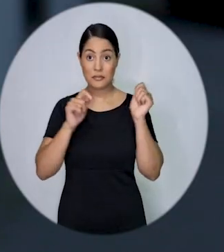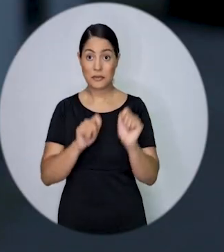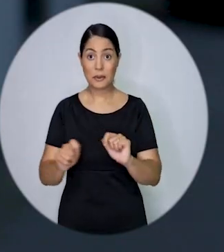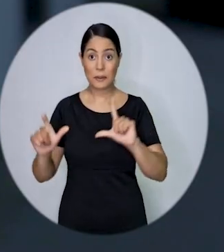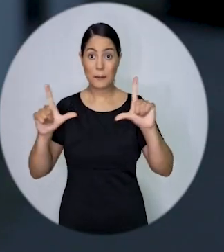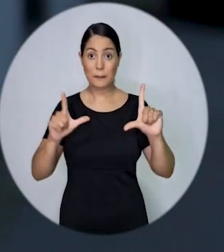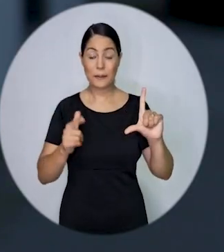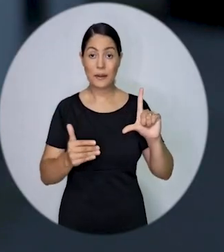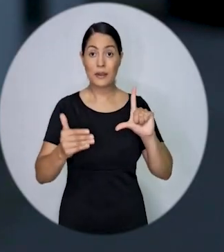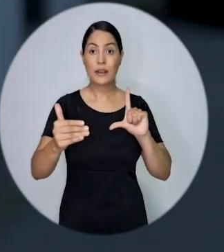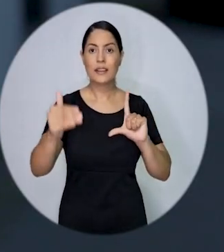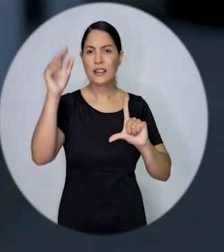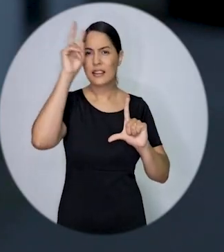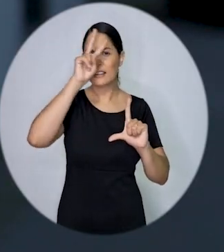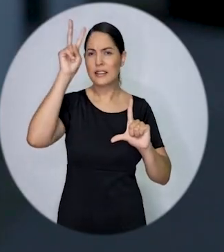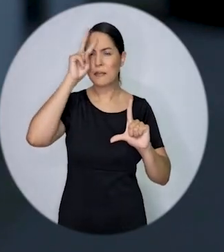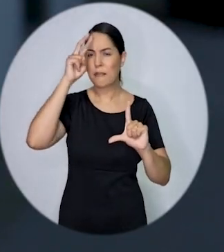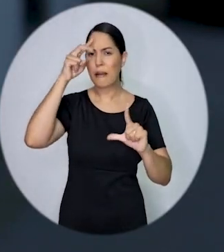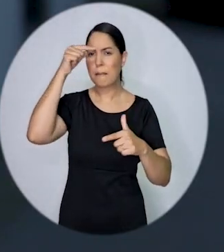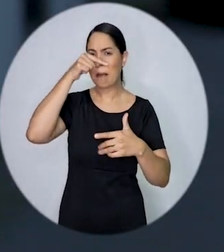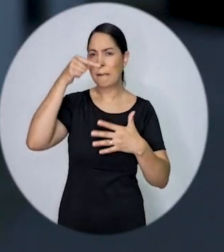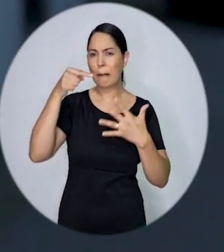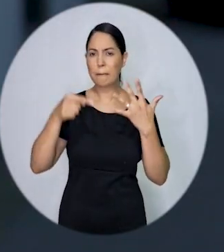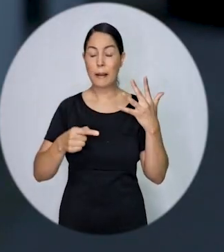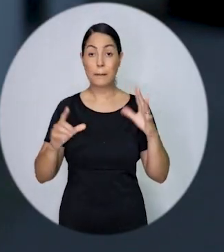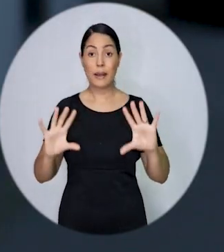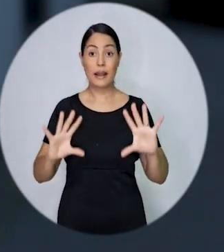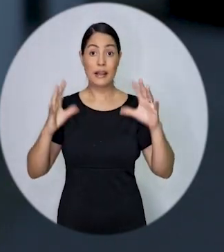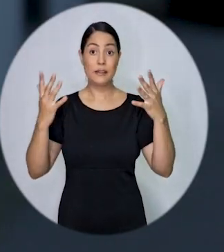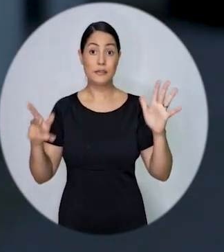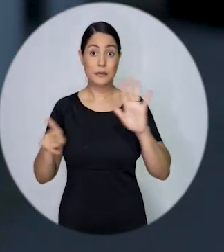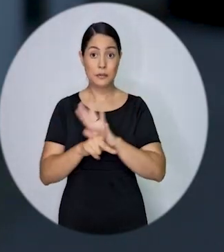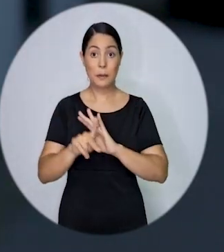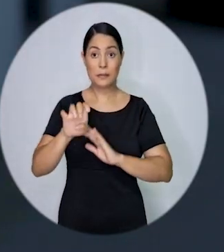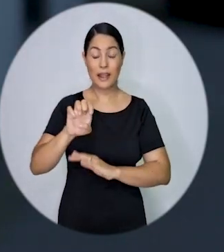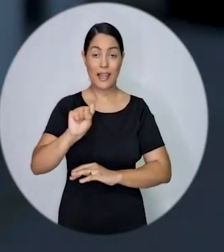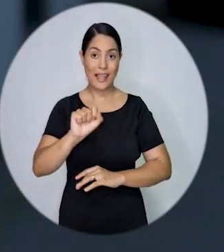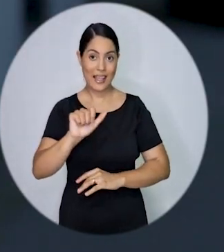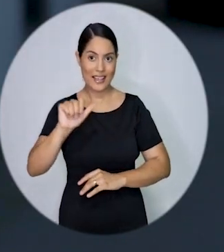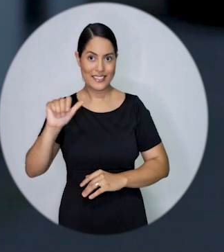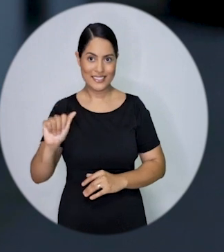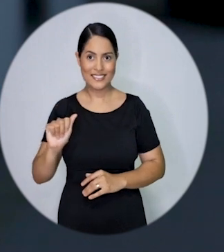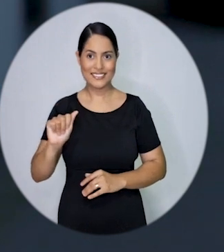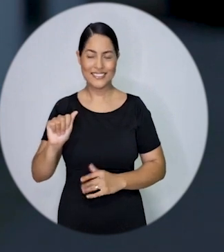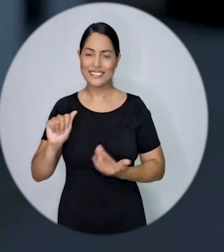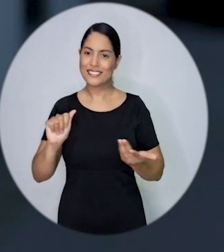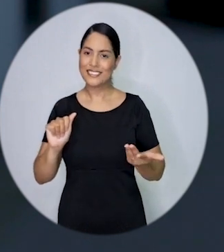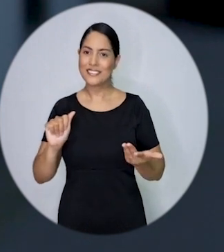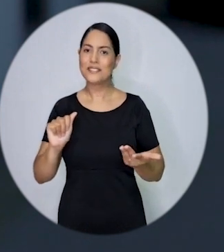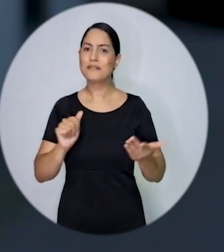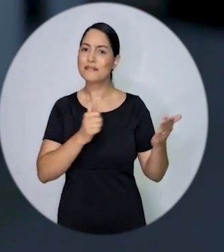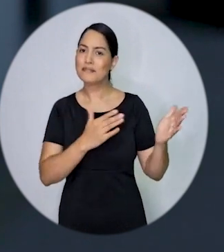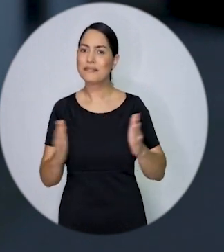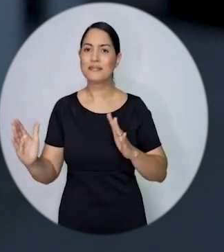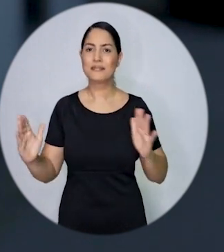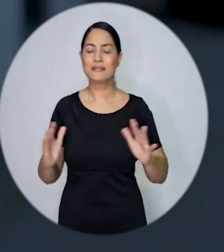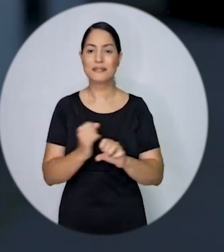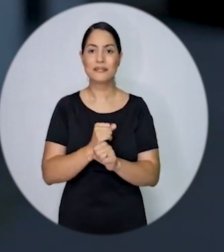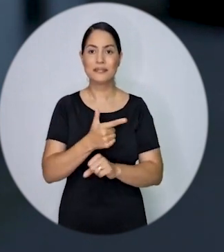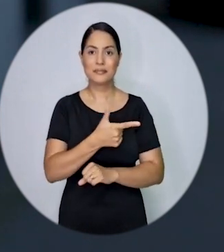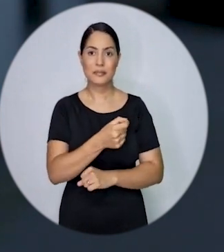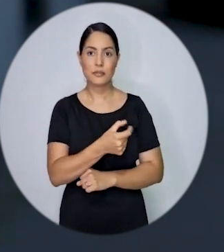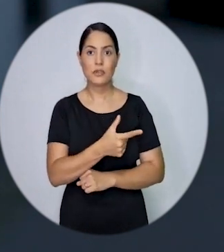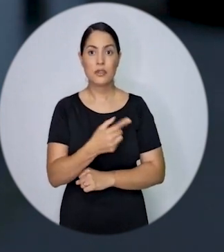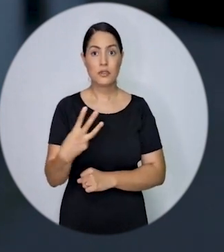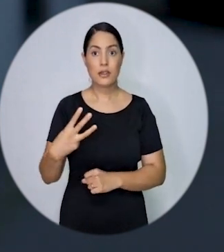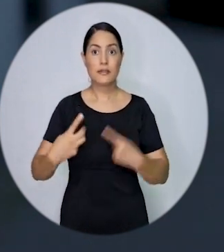Eu começo o programa de hoje relembrando os principais eventos realizados pela Escola Superior da Advocacia Nacional que aconteceram ao